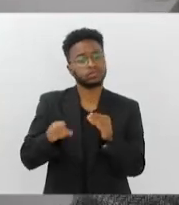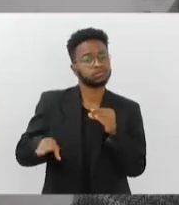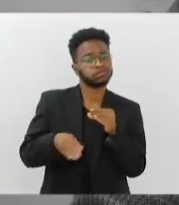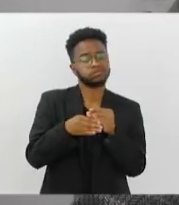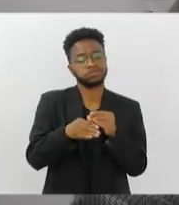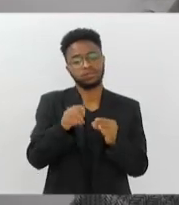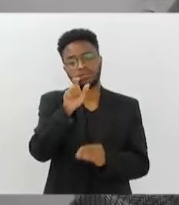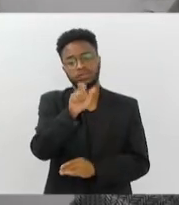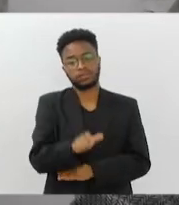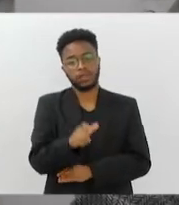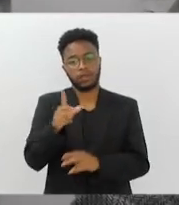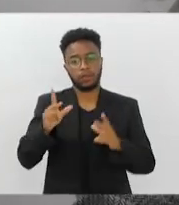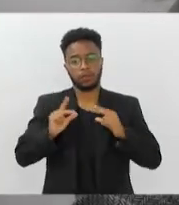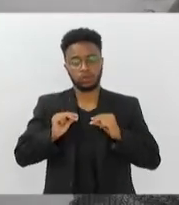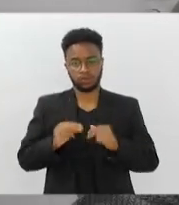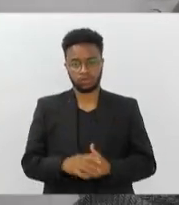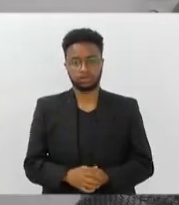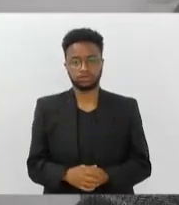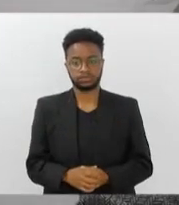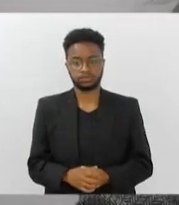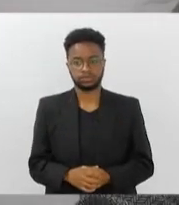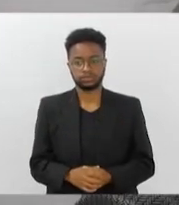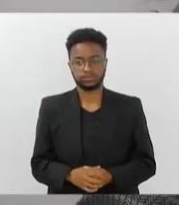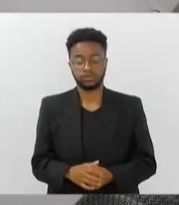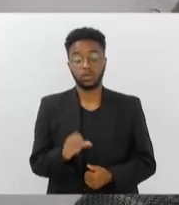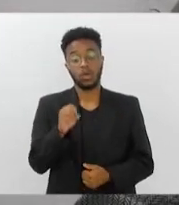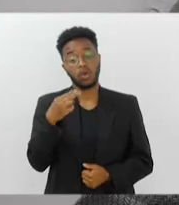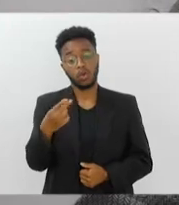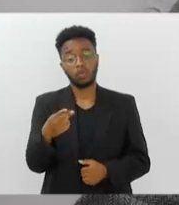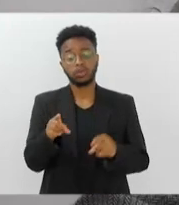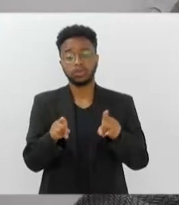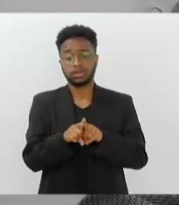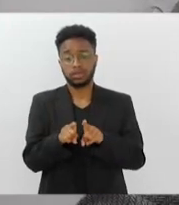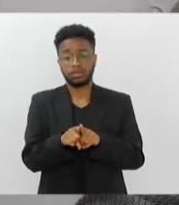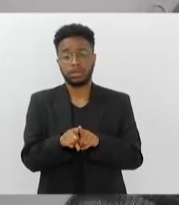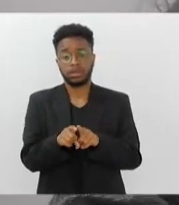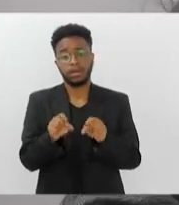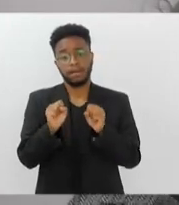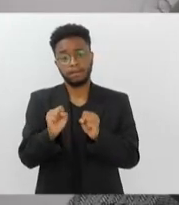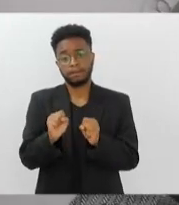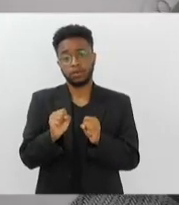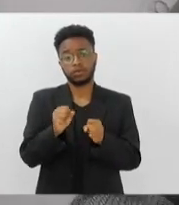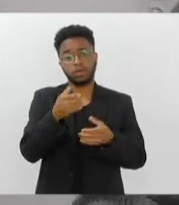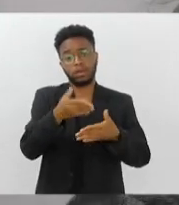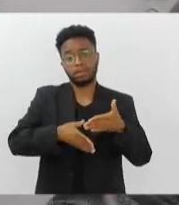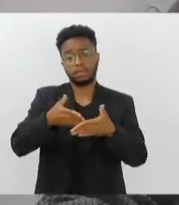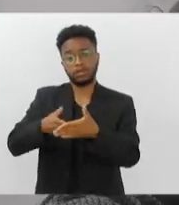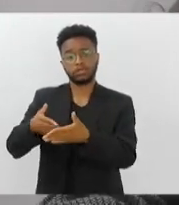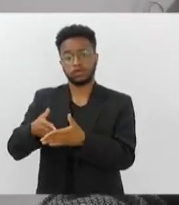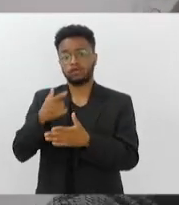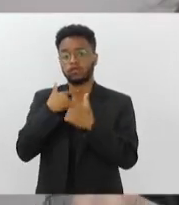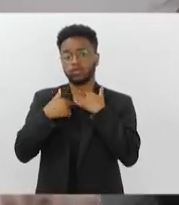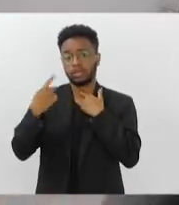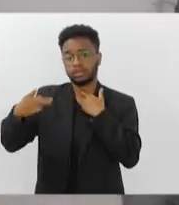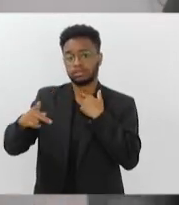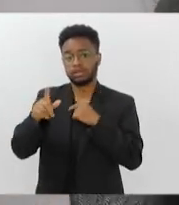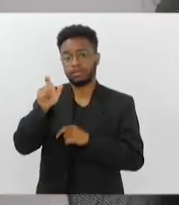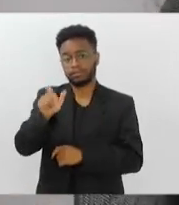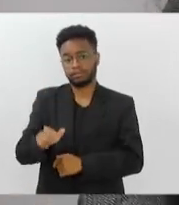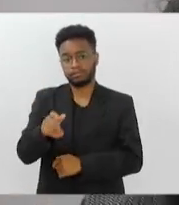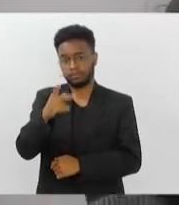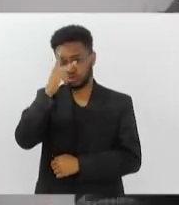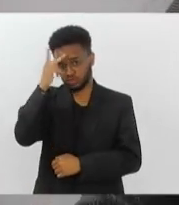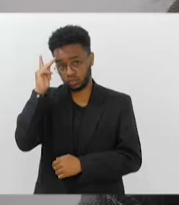para esse motorista, ou mesmo trazer algum tipo de cerceamento na vontade do passageiro. E observo também